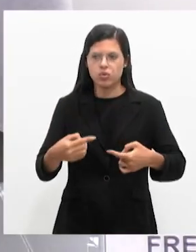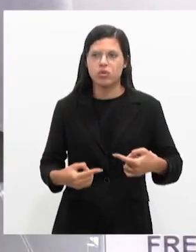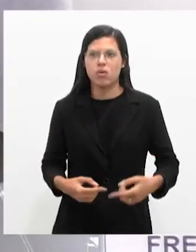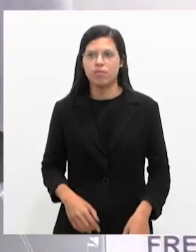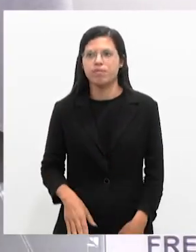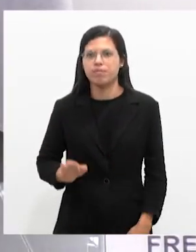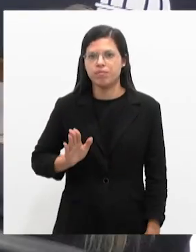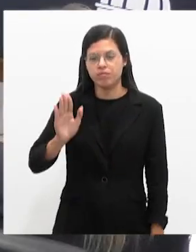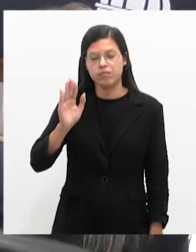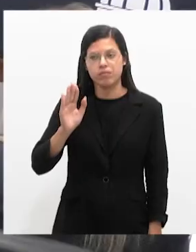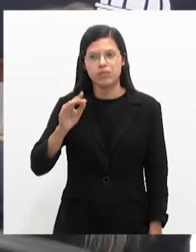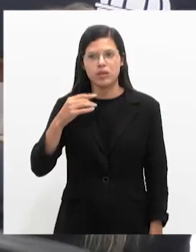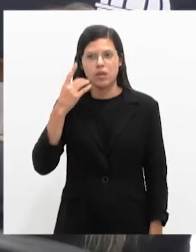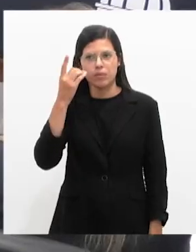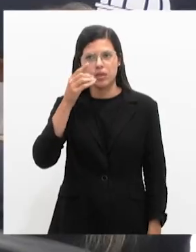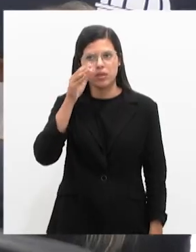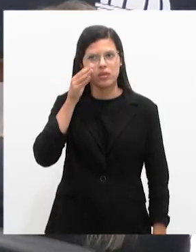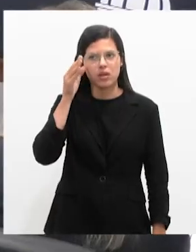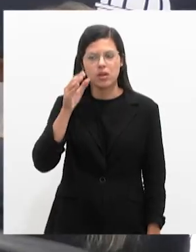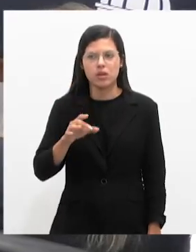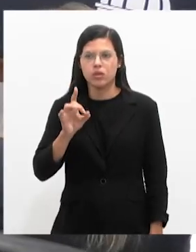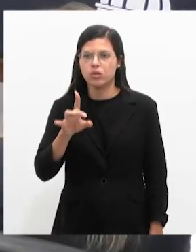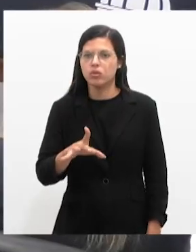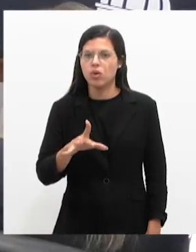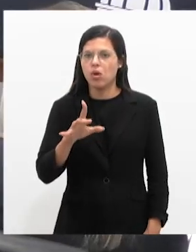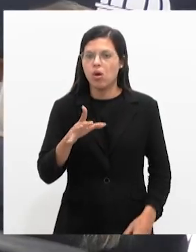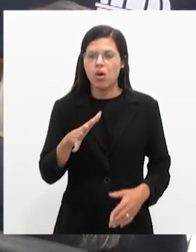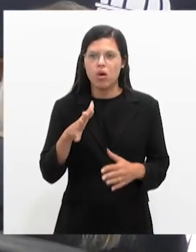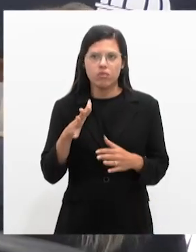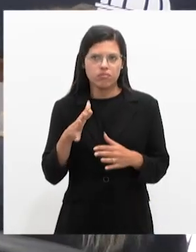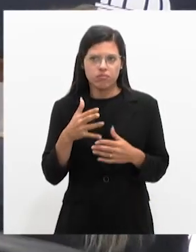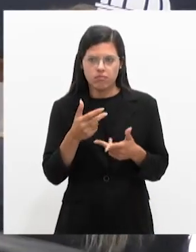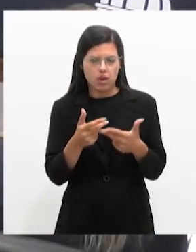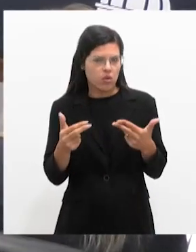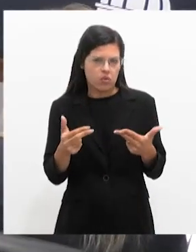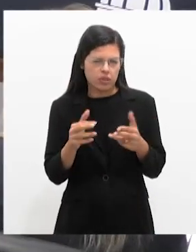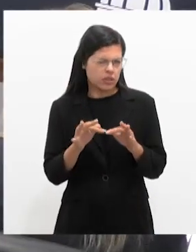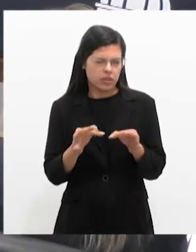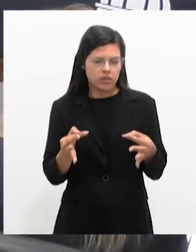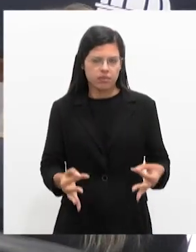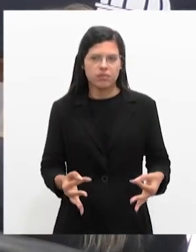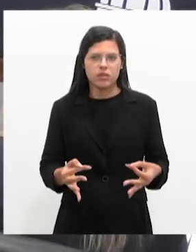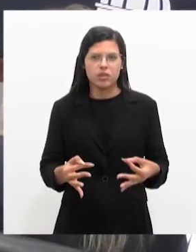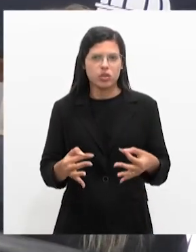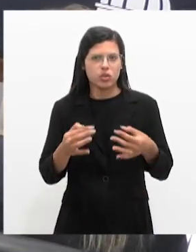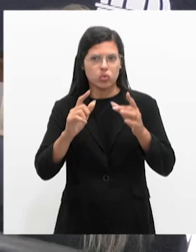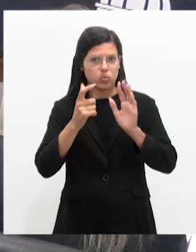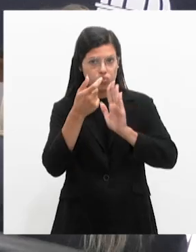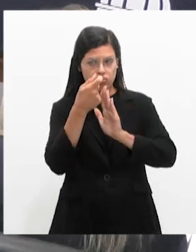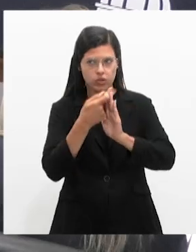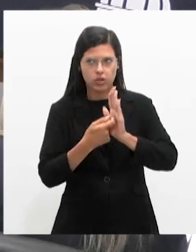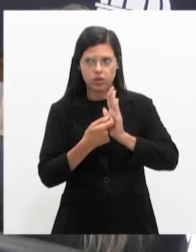uma observação Discutido na pela sede. ementa. Não é coisa simples. Na ementa,